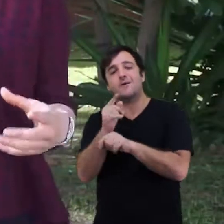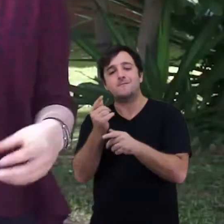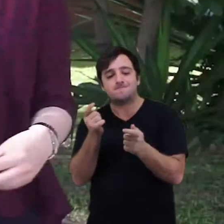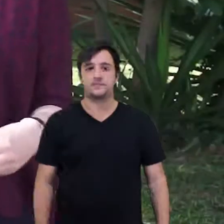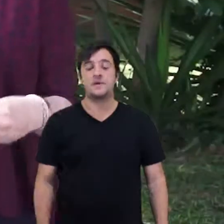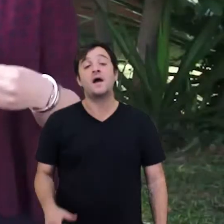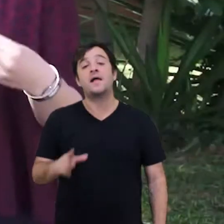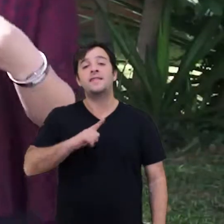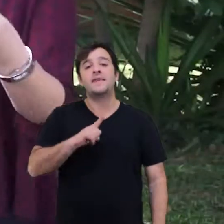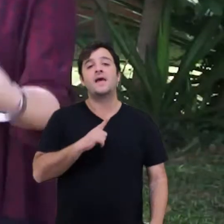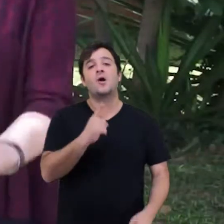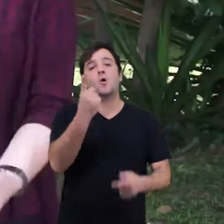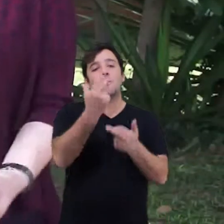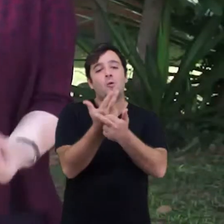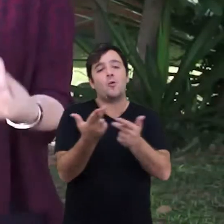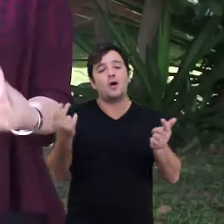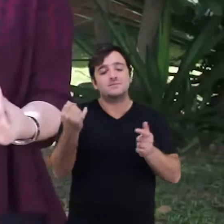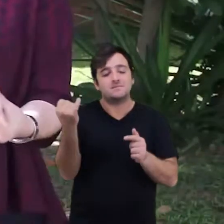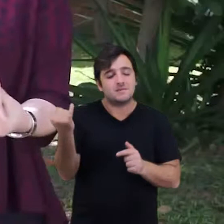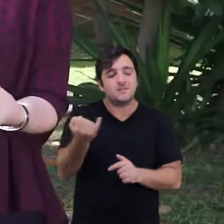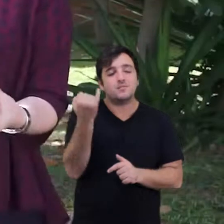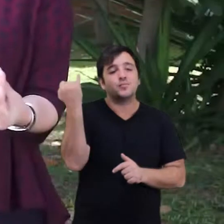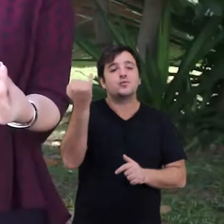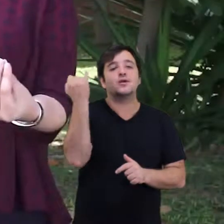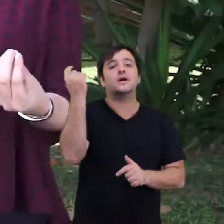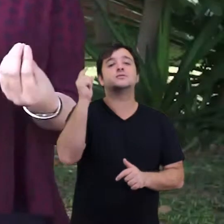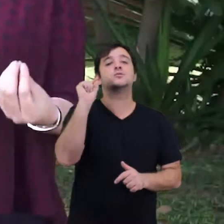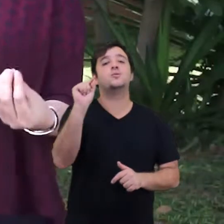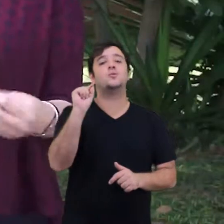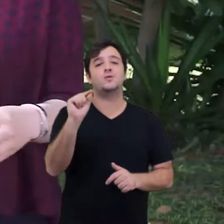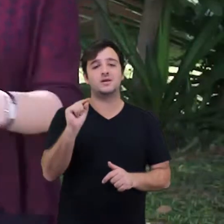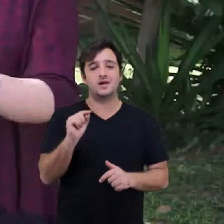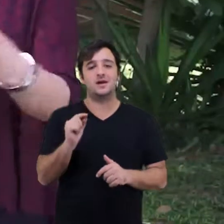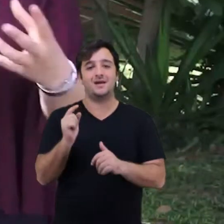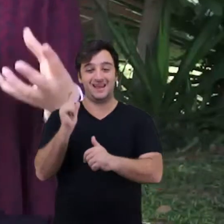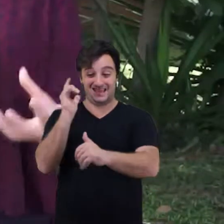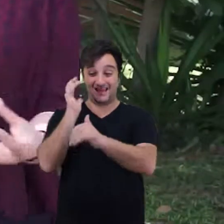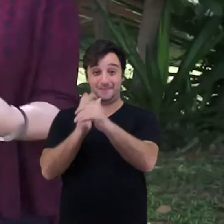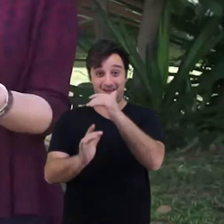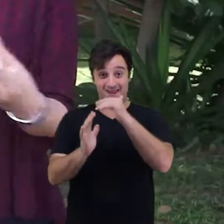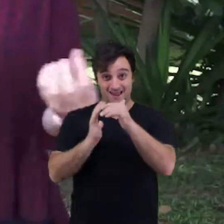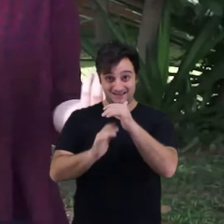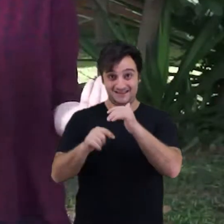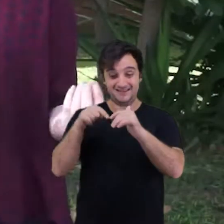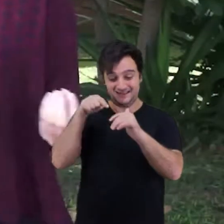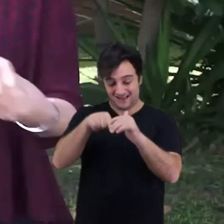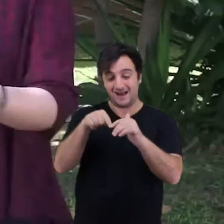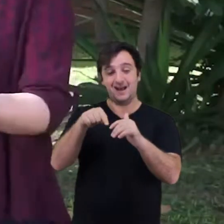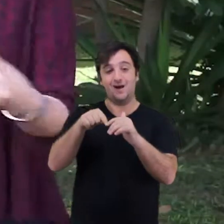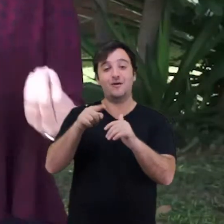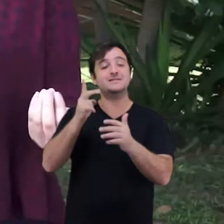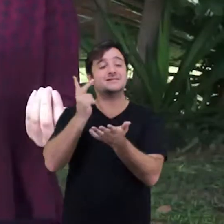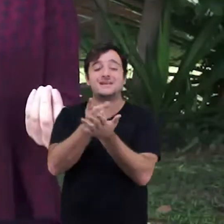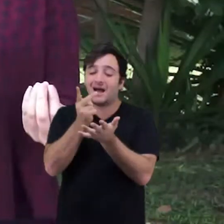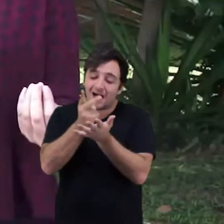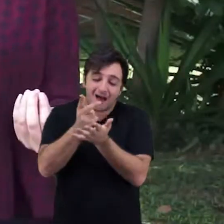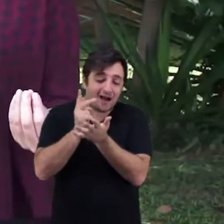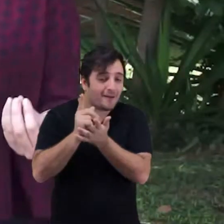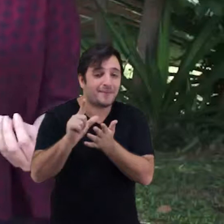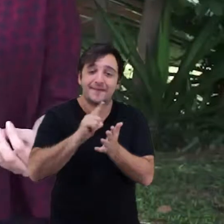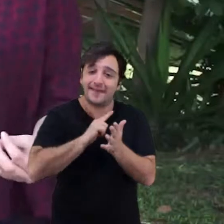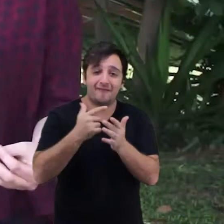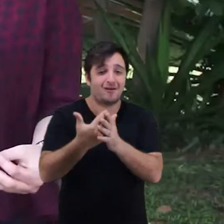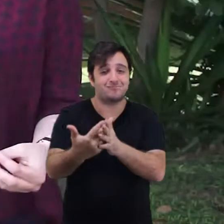nos constituímos na nossa cultura de origem. E a gente precisa resgatar esses elementos dessa cultura